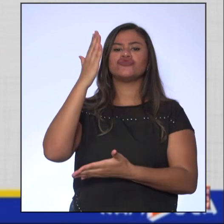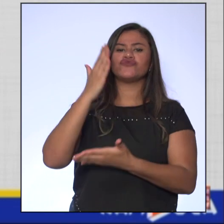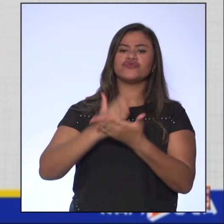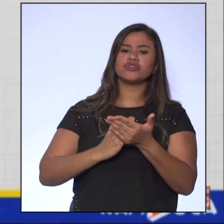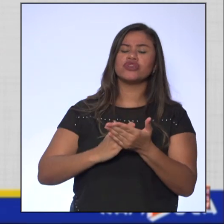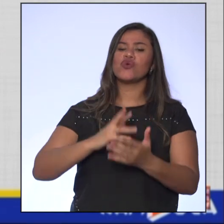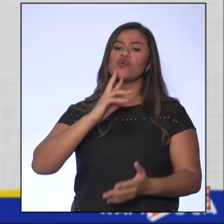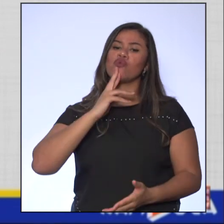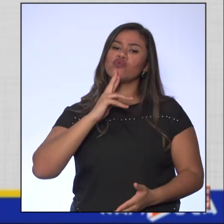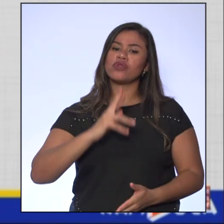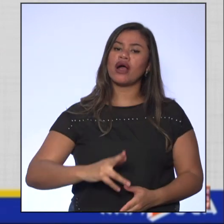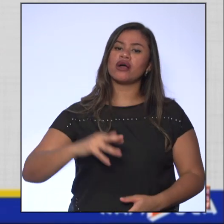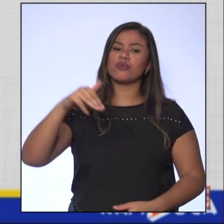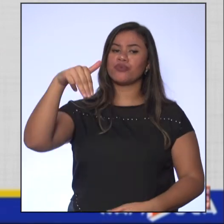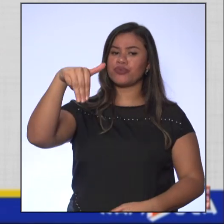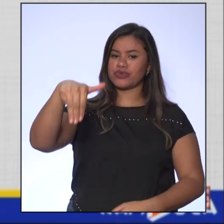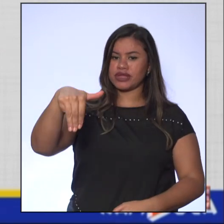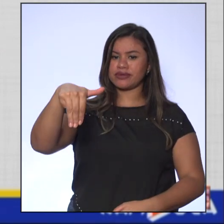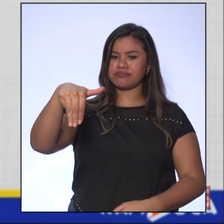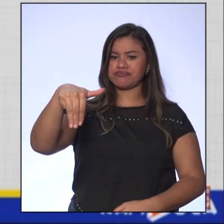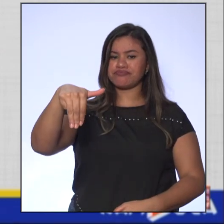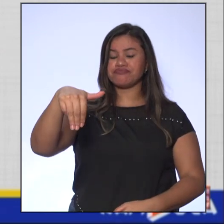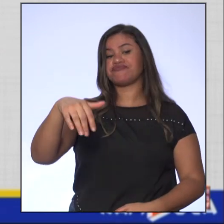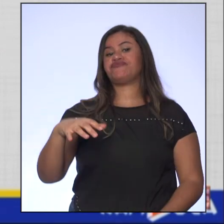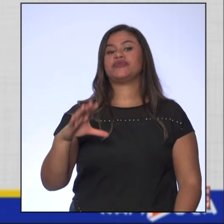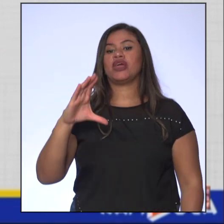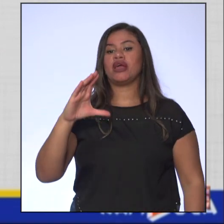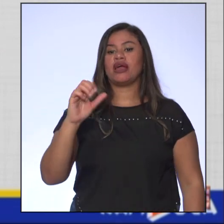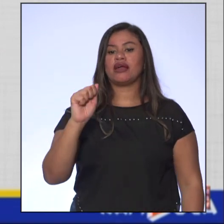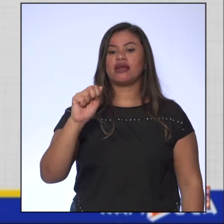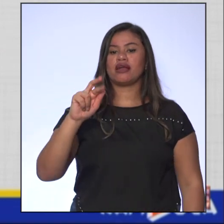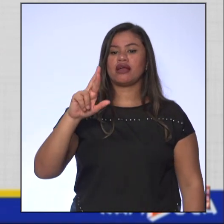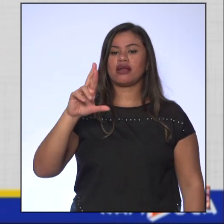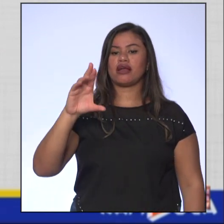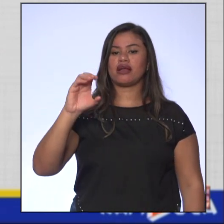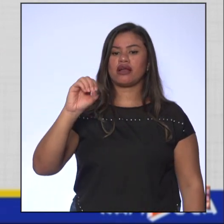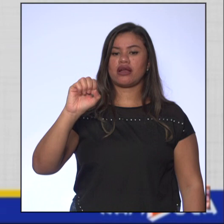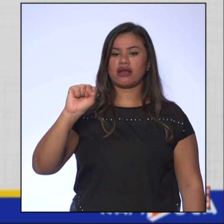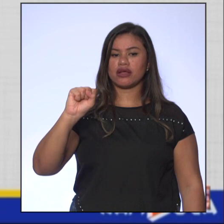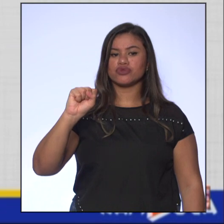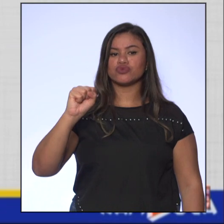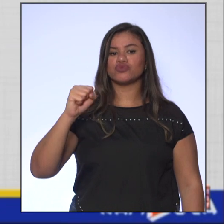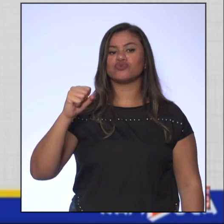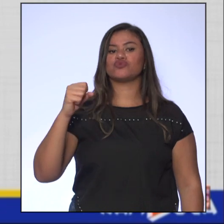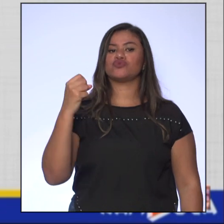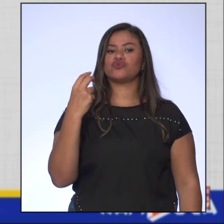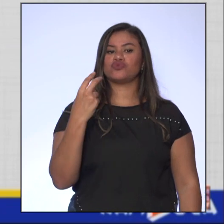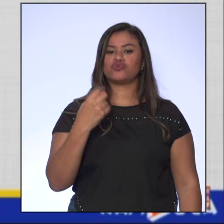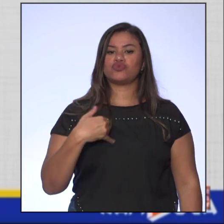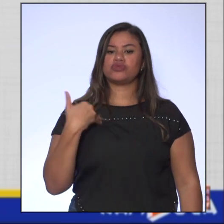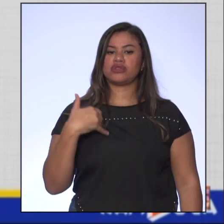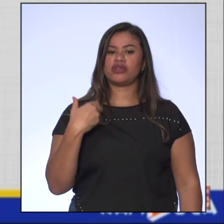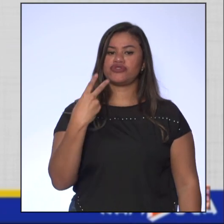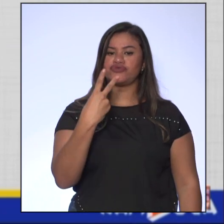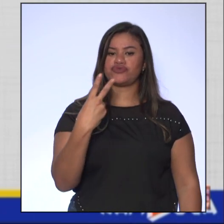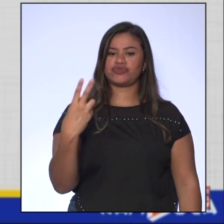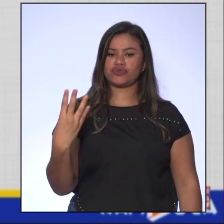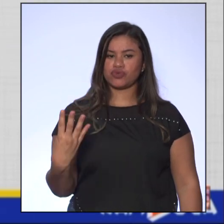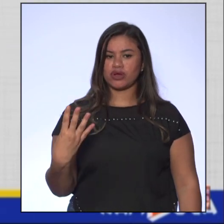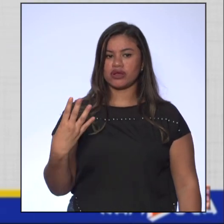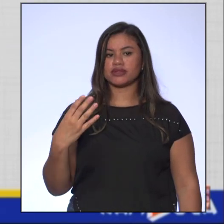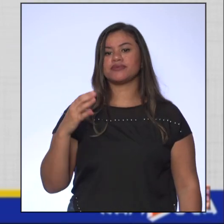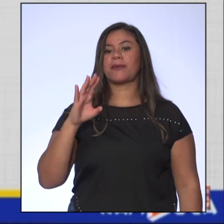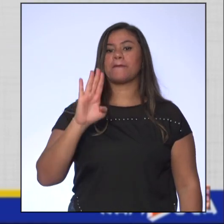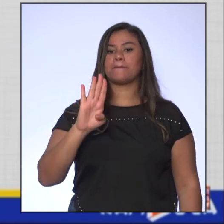coleguinha aí, o Carlos. Esse Carlos aí tem 24 anos de idade, Bernardo tem 26